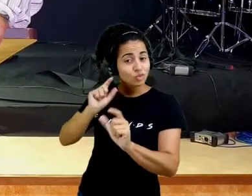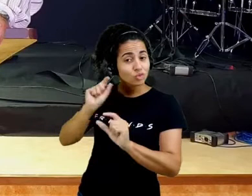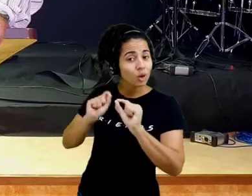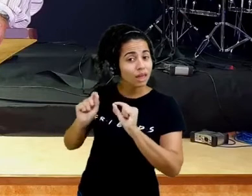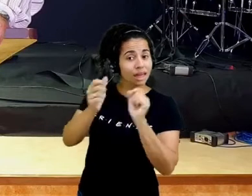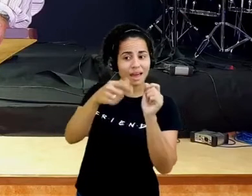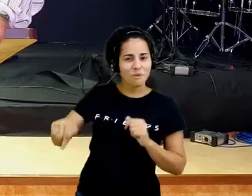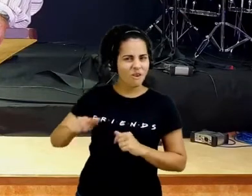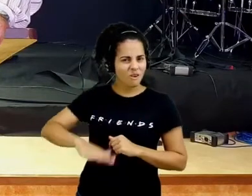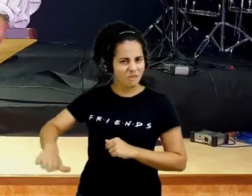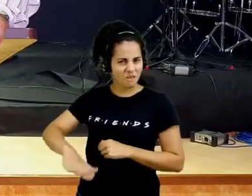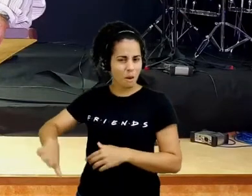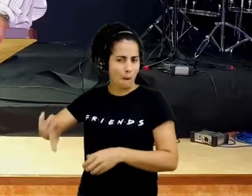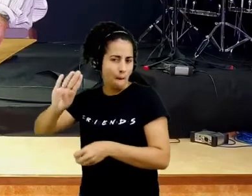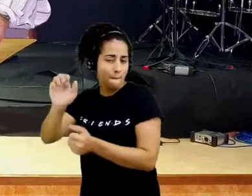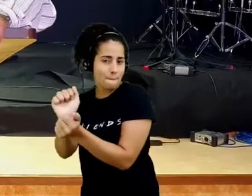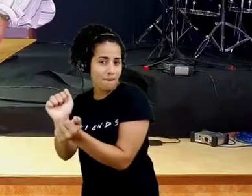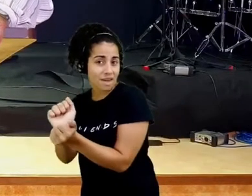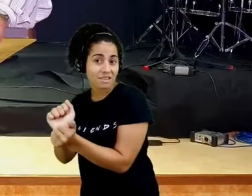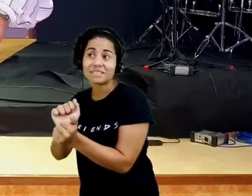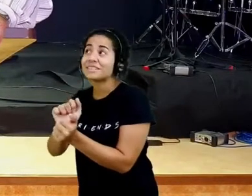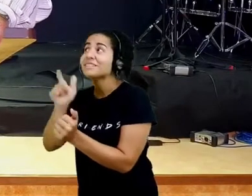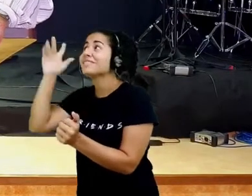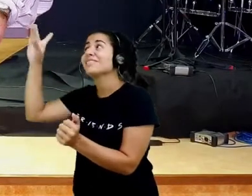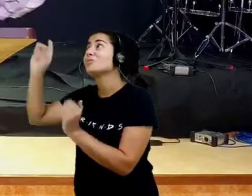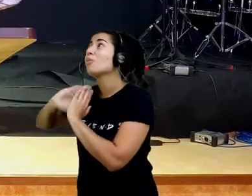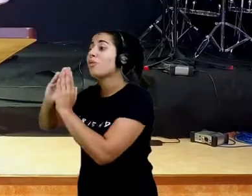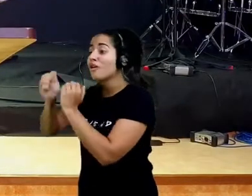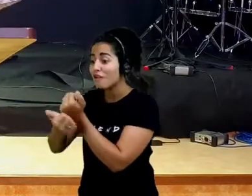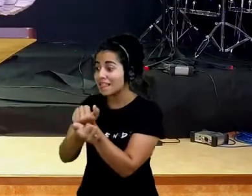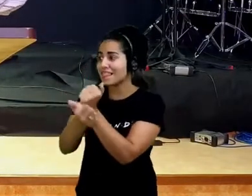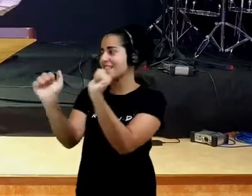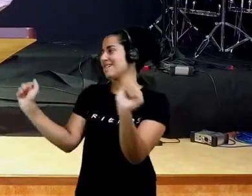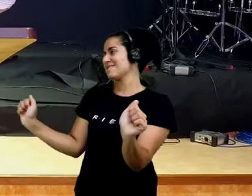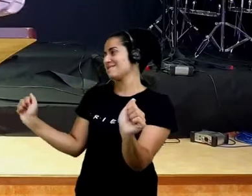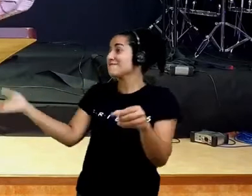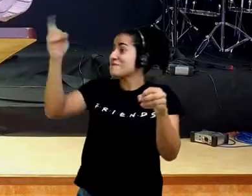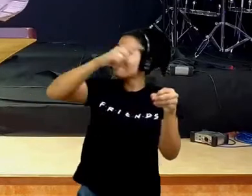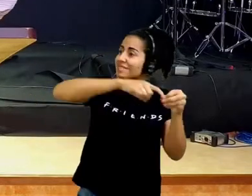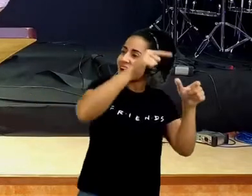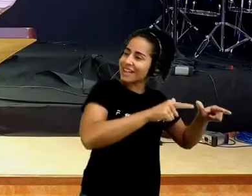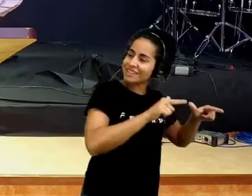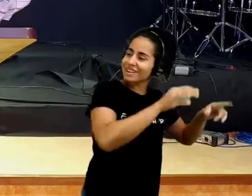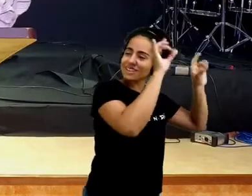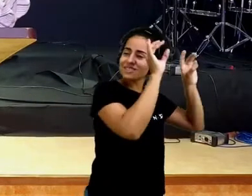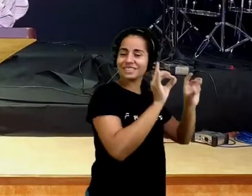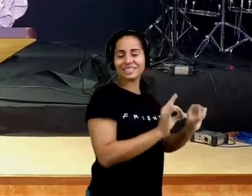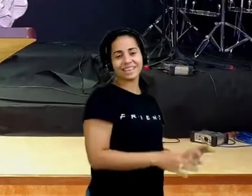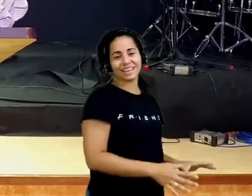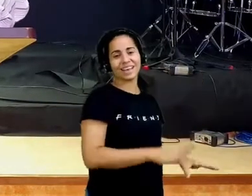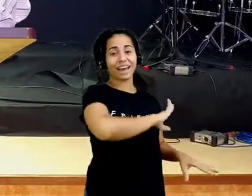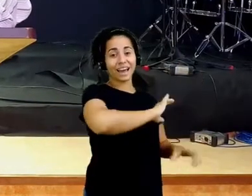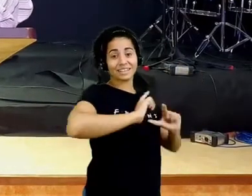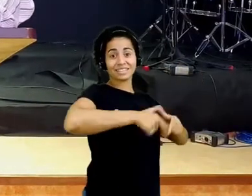libertação do povo de Israel e voltar para as suas origens, para a sua terra natal, para o seu lugar, o qual